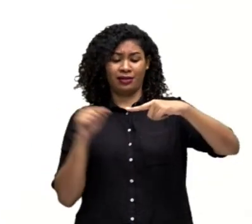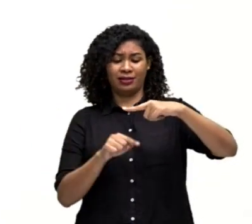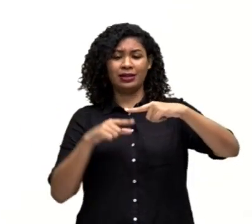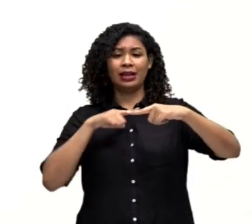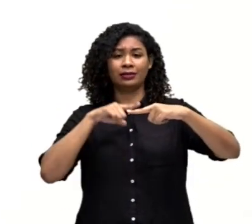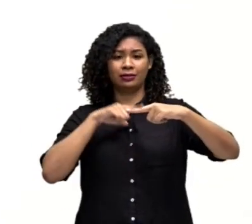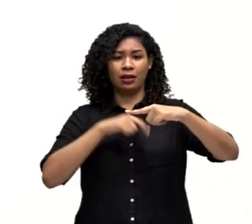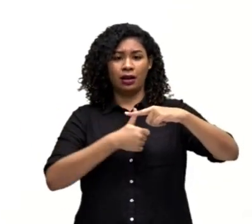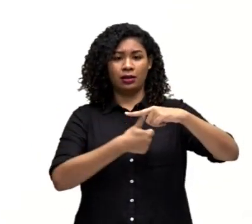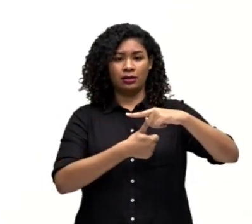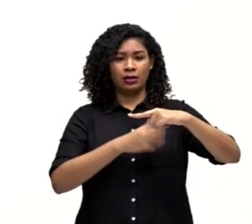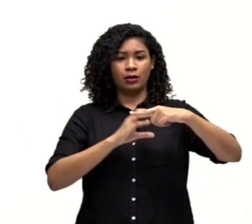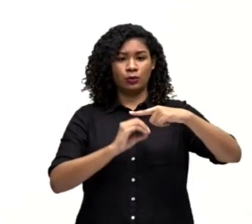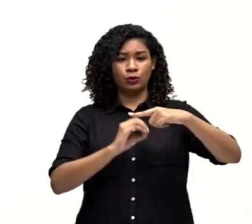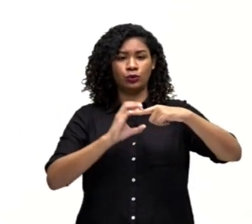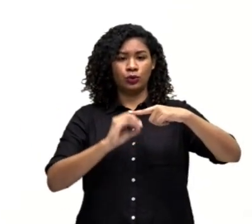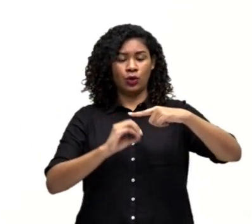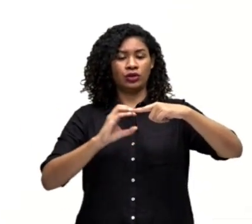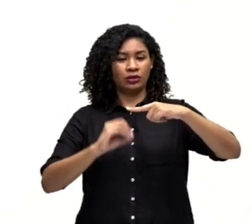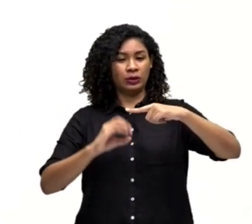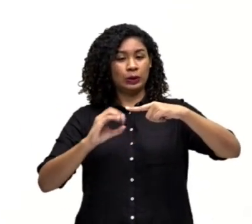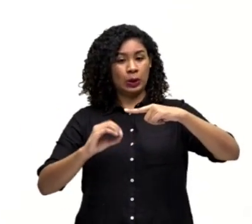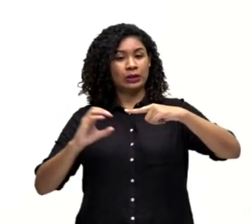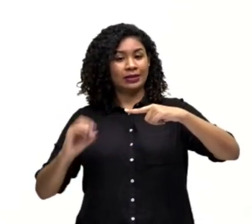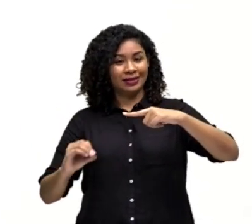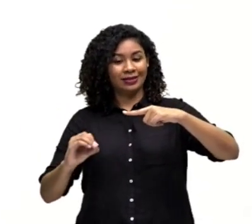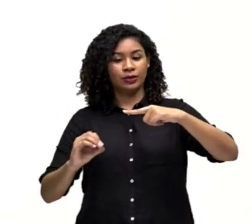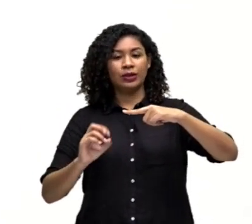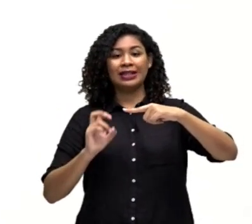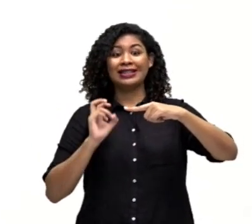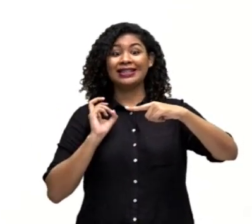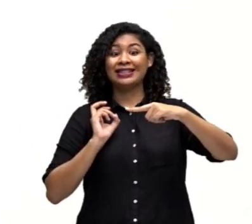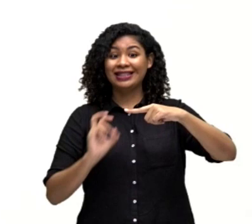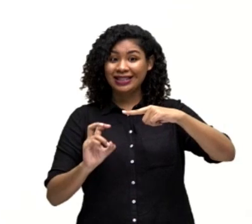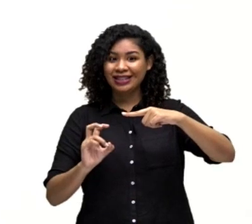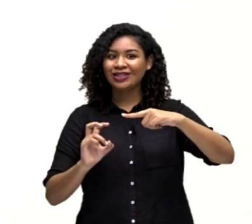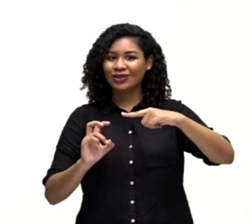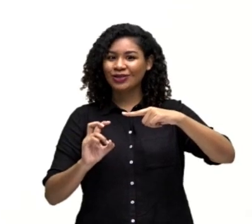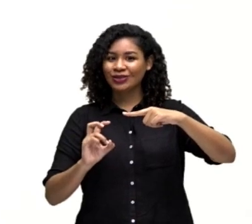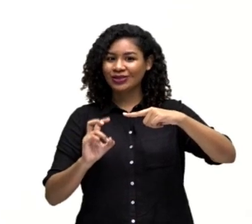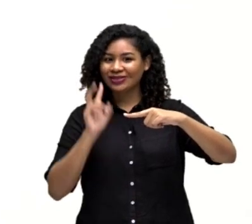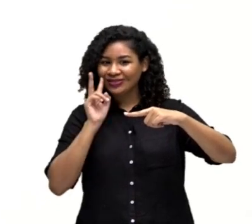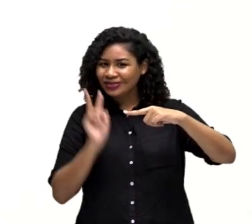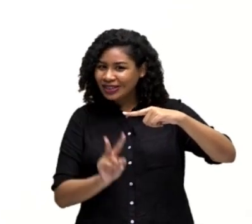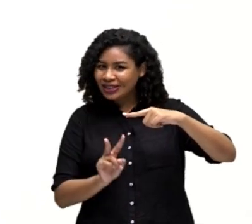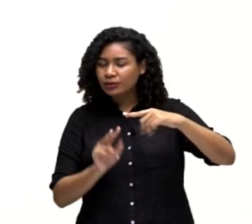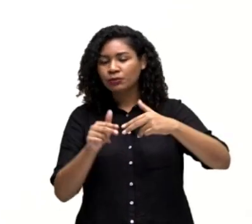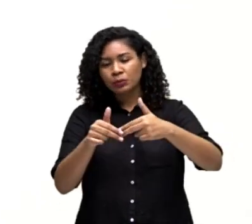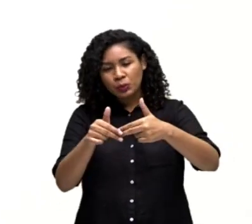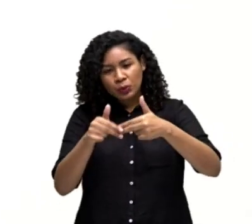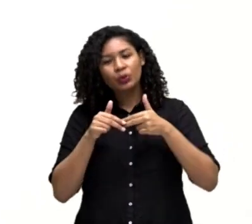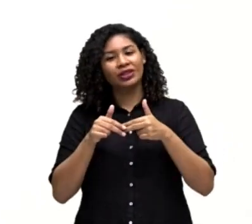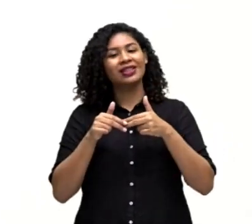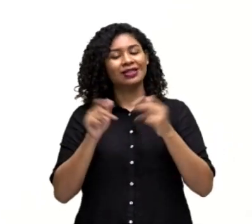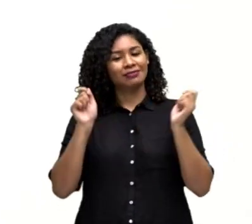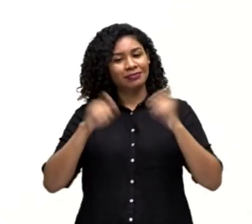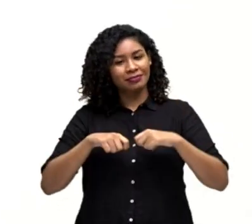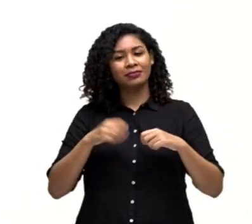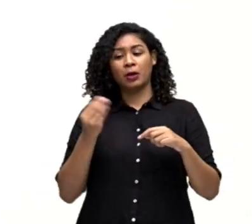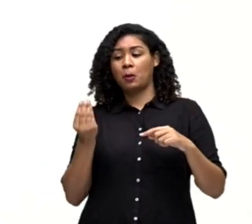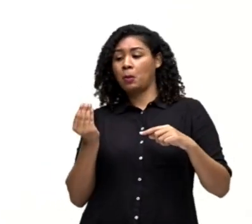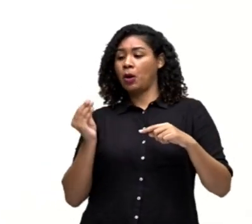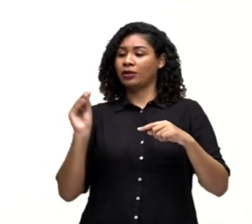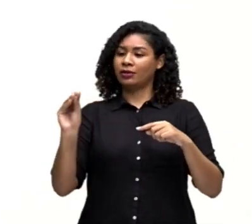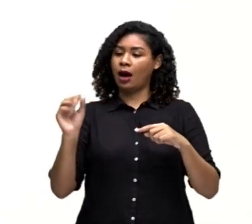zeros. Automaticamente, então, a quantidade, aliás, de casas decimais tem que